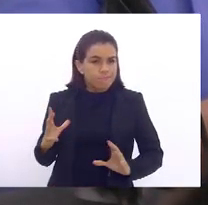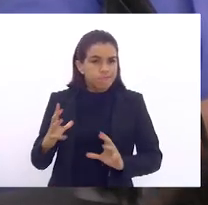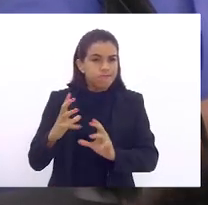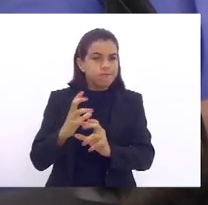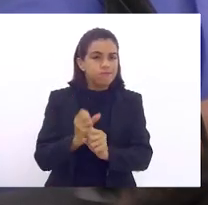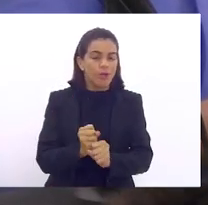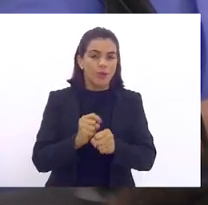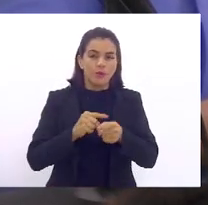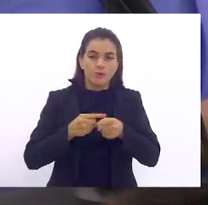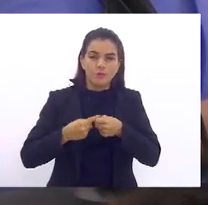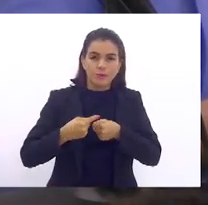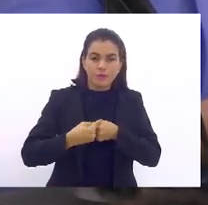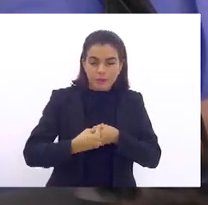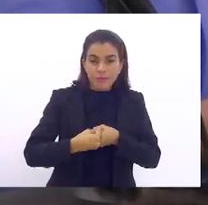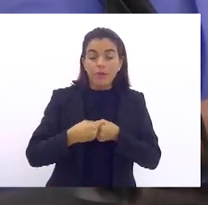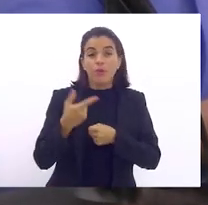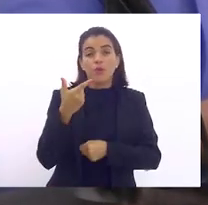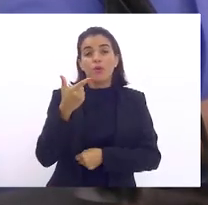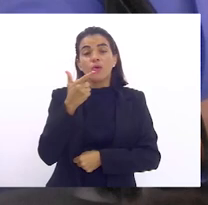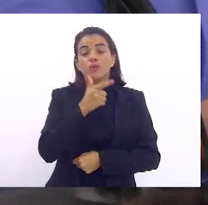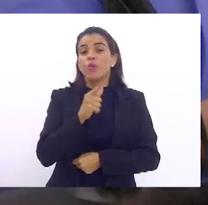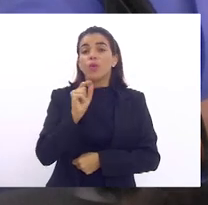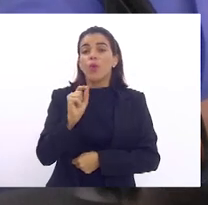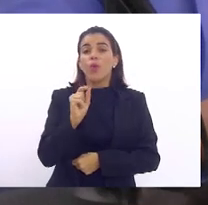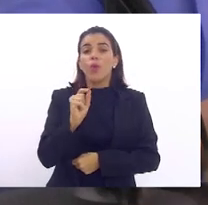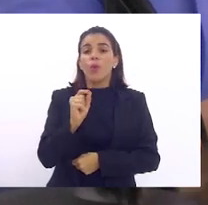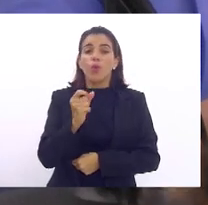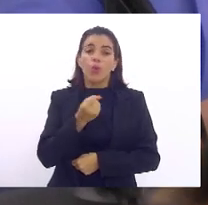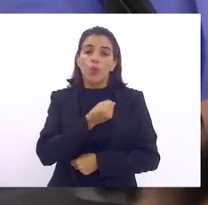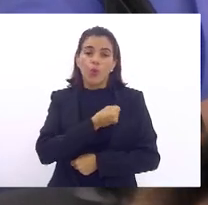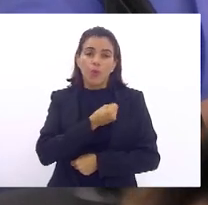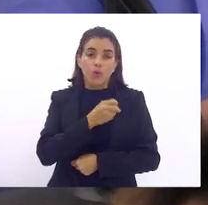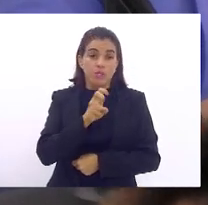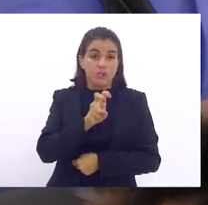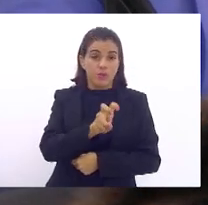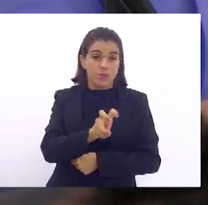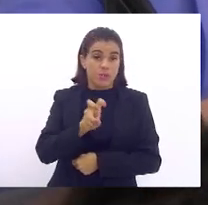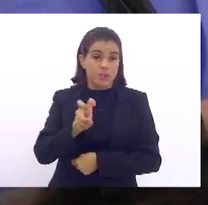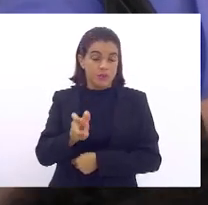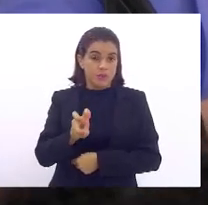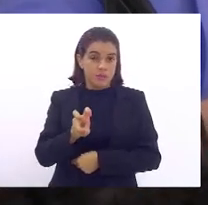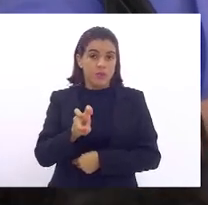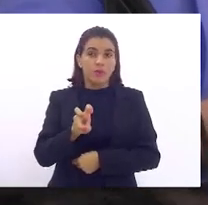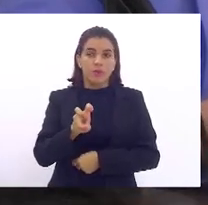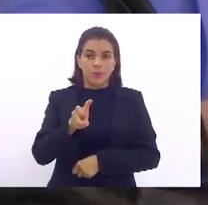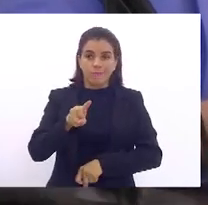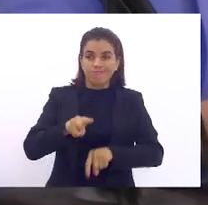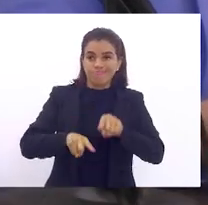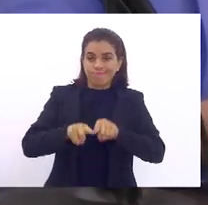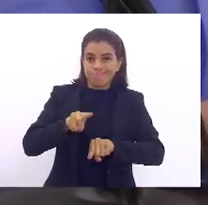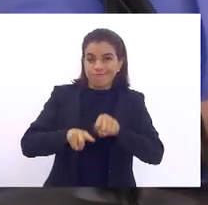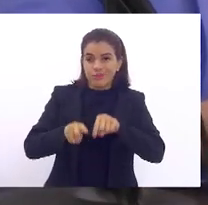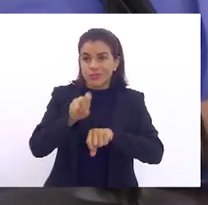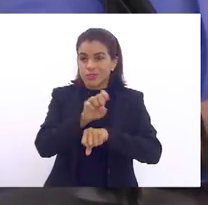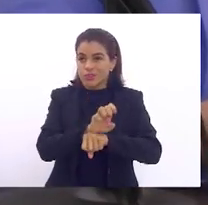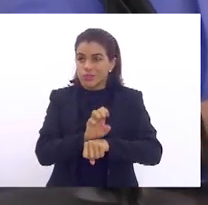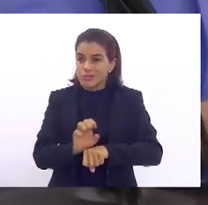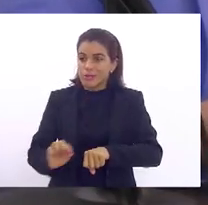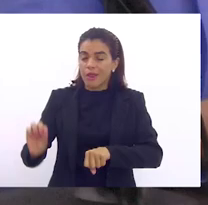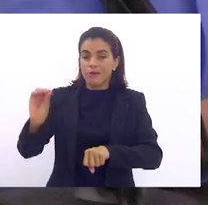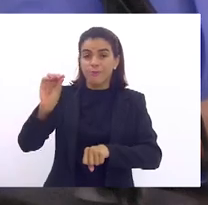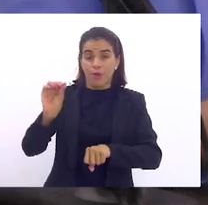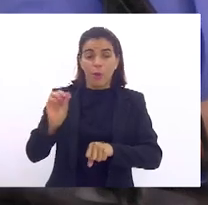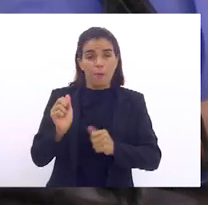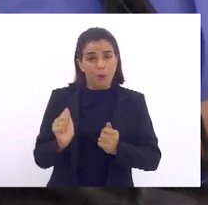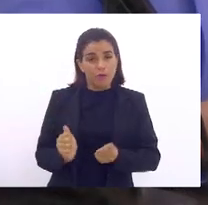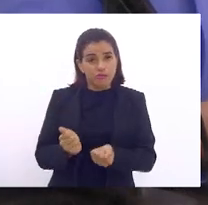municípios e a gente identificou aí 55 equipamentos no estado como um todo e aí até coloco depois essa lista eh